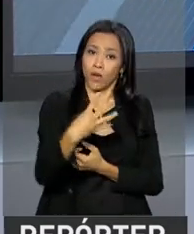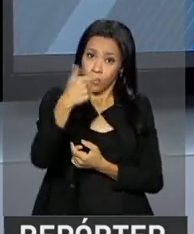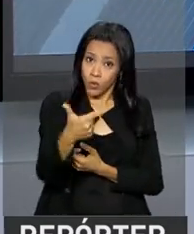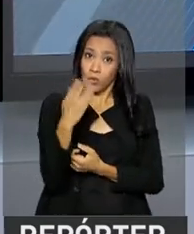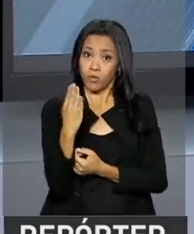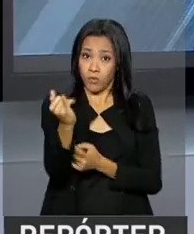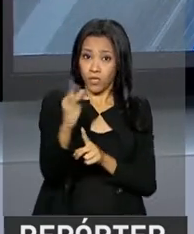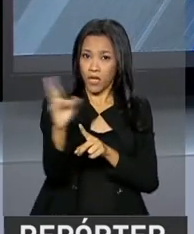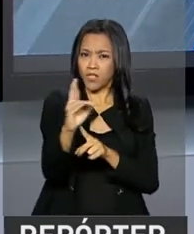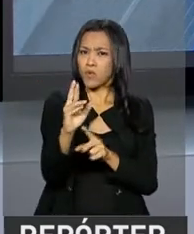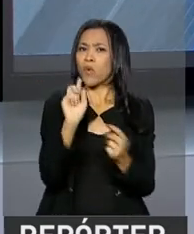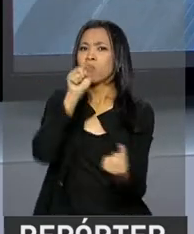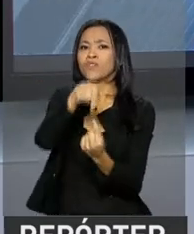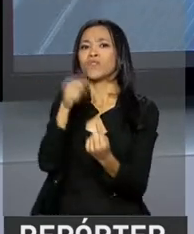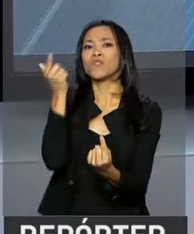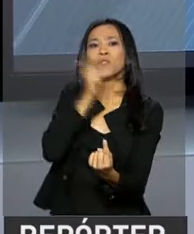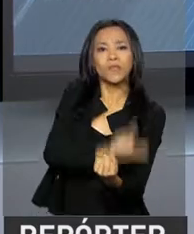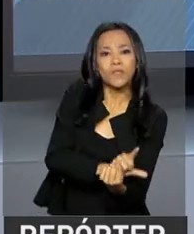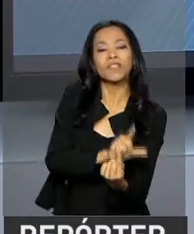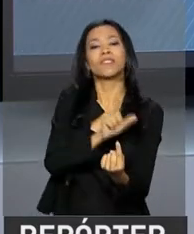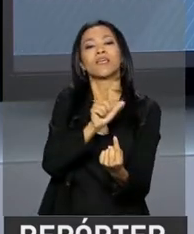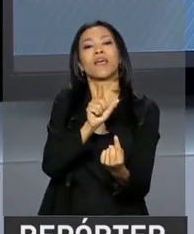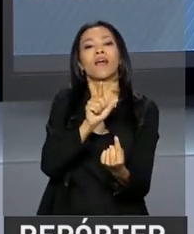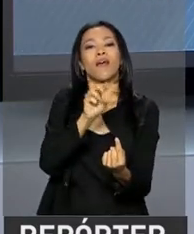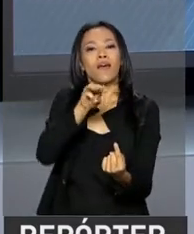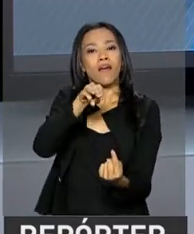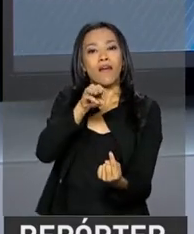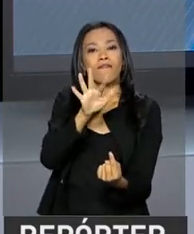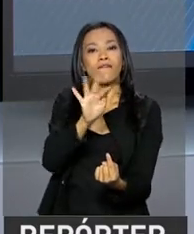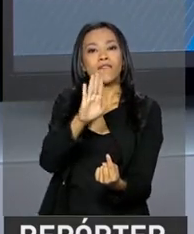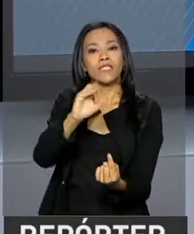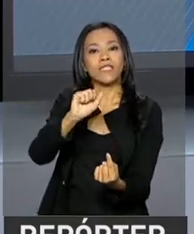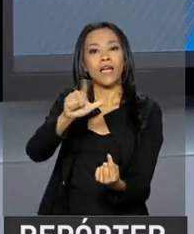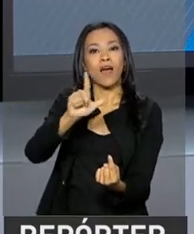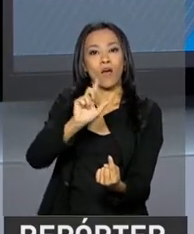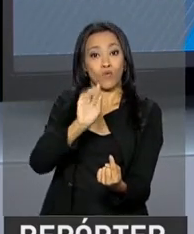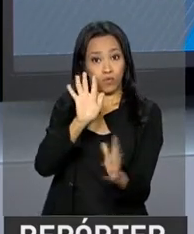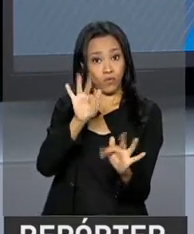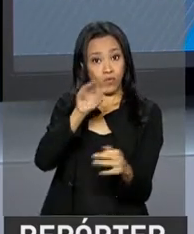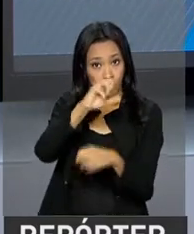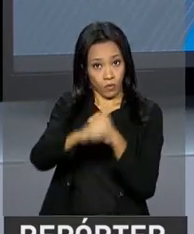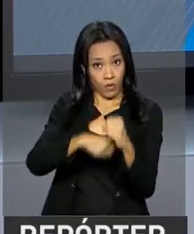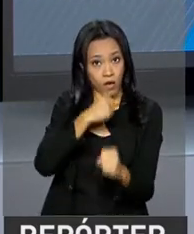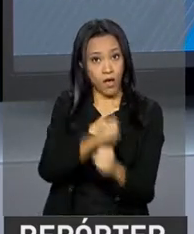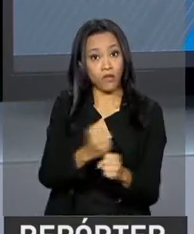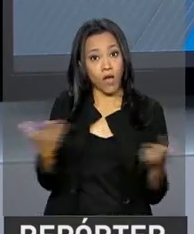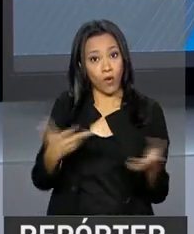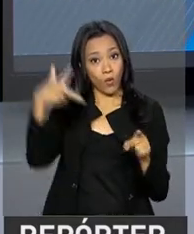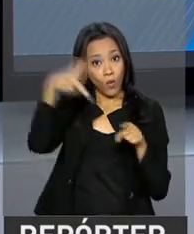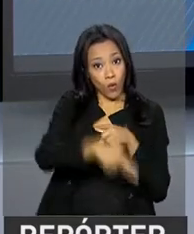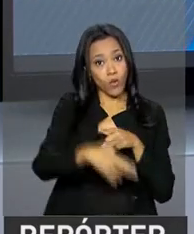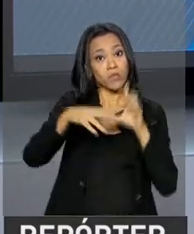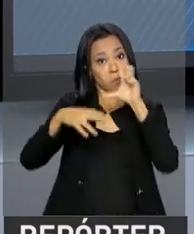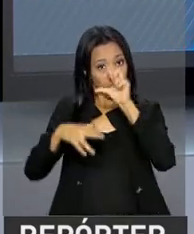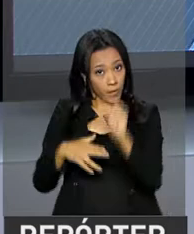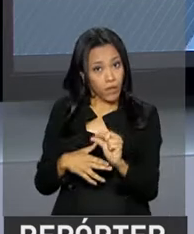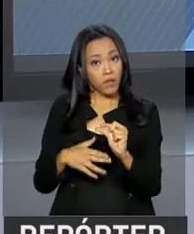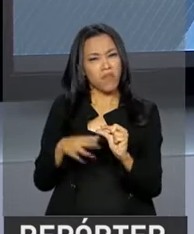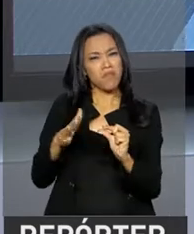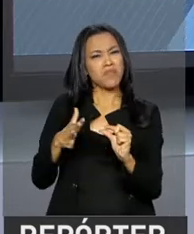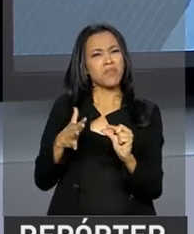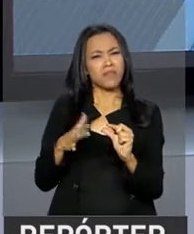conseguir atingir a meta fiscal no ano um final do ano agora o corte vai ser menor de